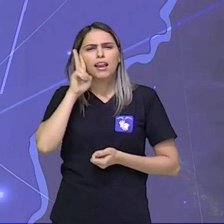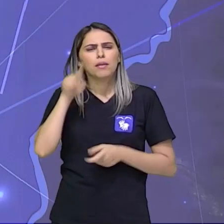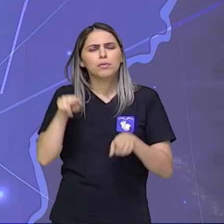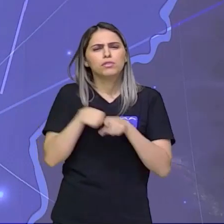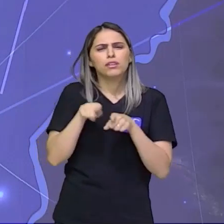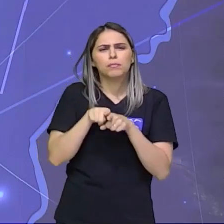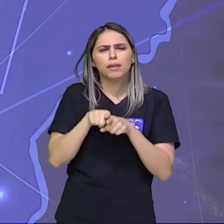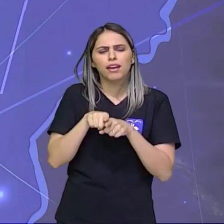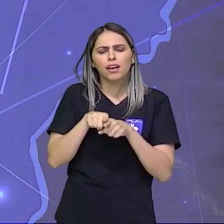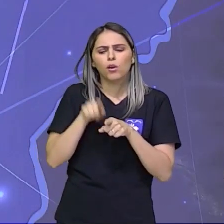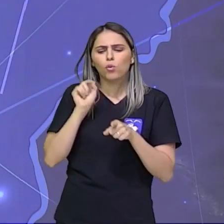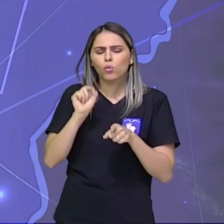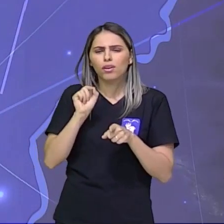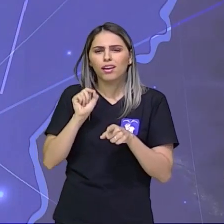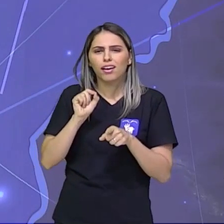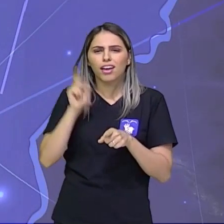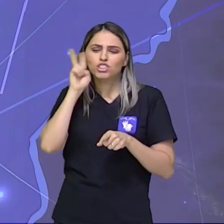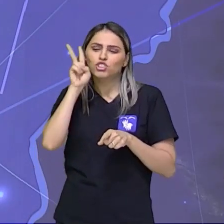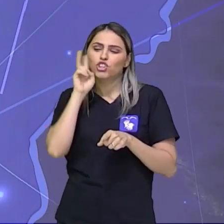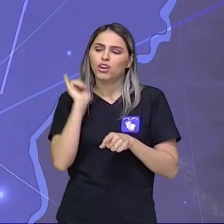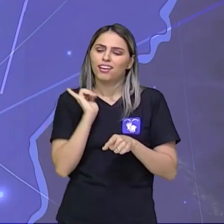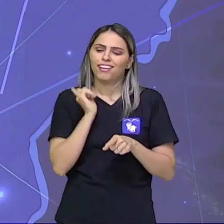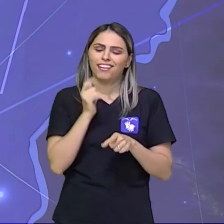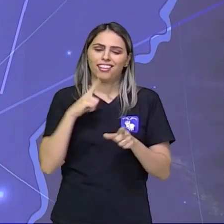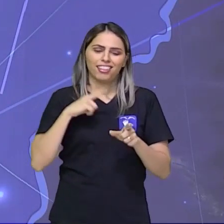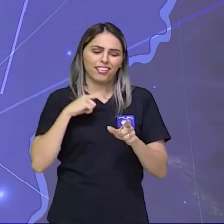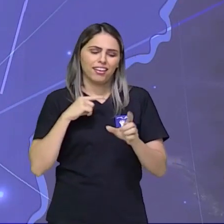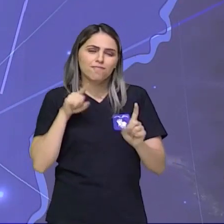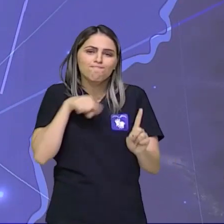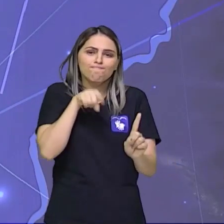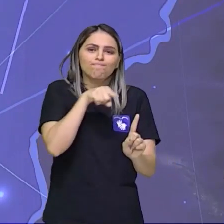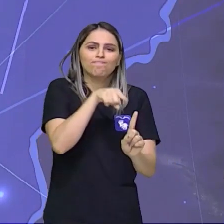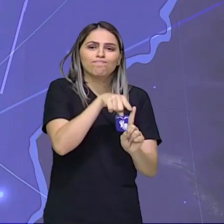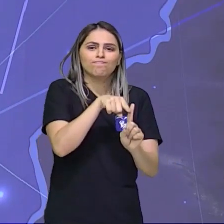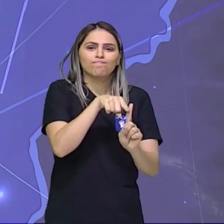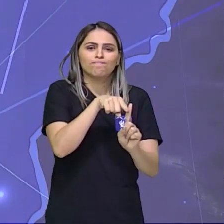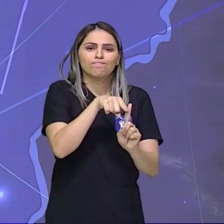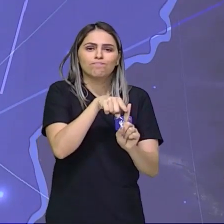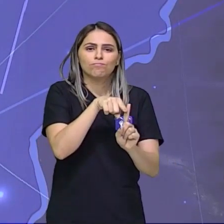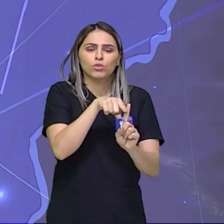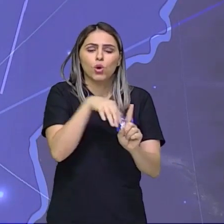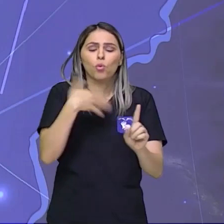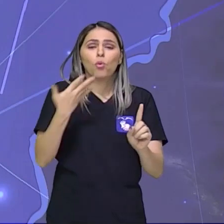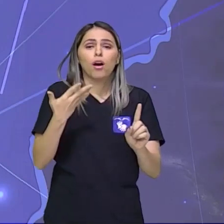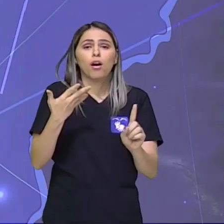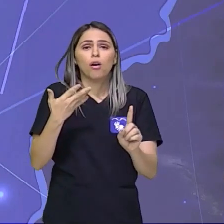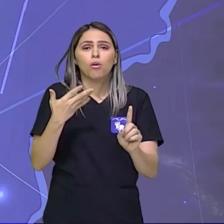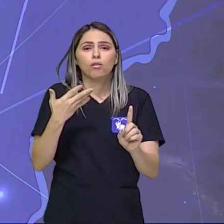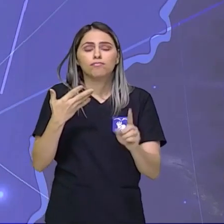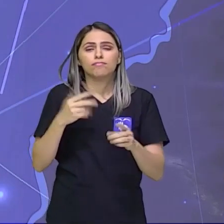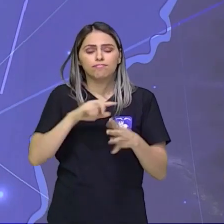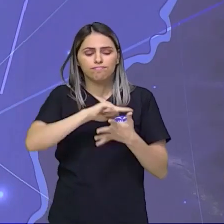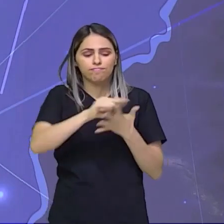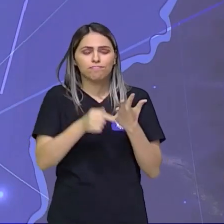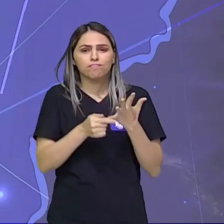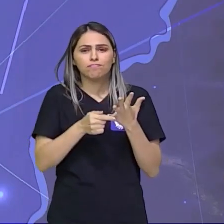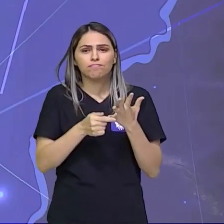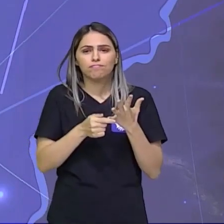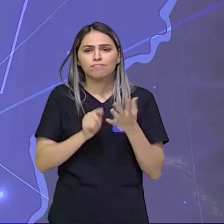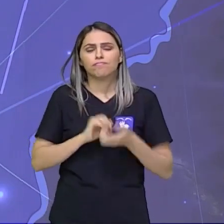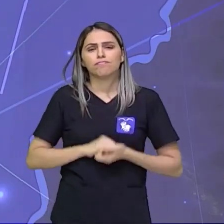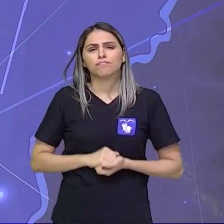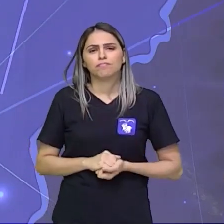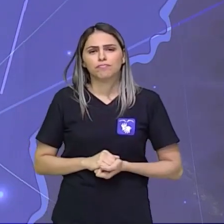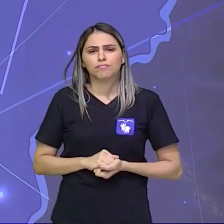que essa historinha tinha um ensinamento? Qual é o enunciado da questão? Que tem um ensinamento. E qual é a